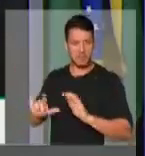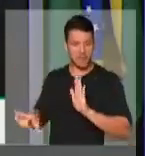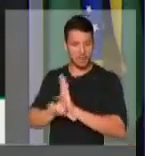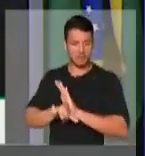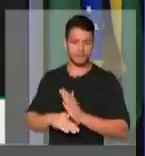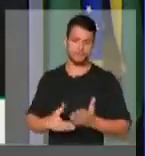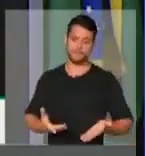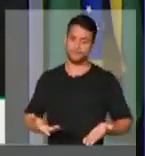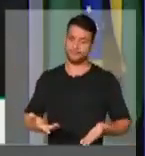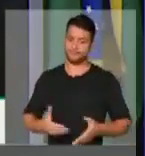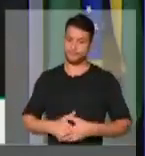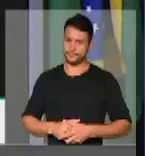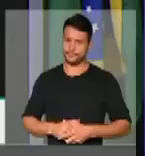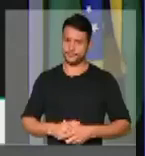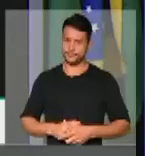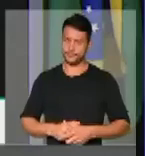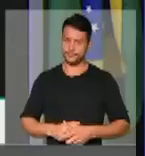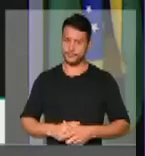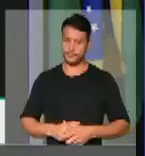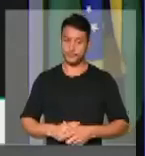Previdência.